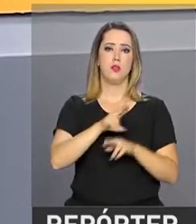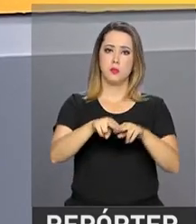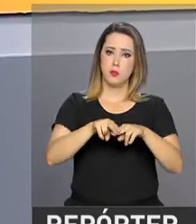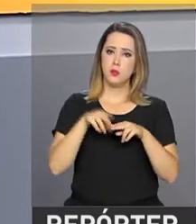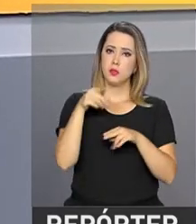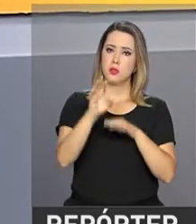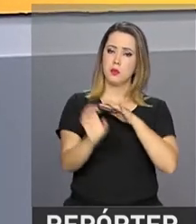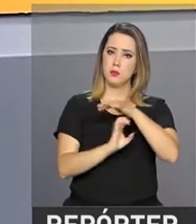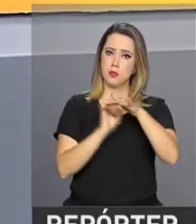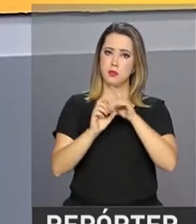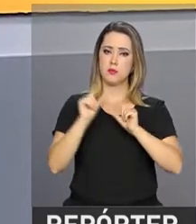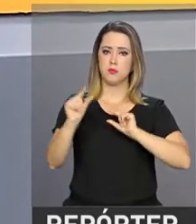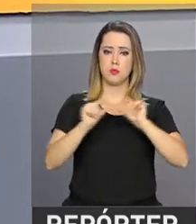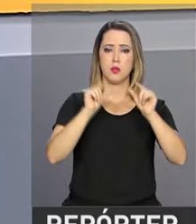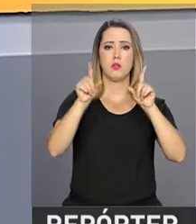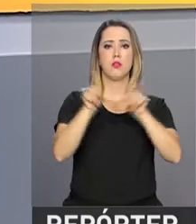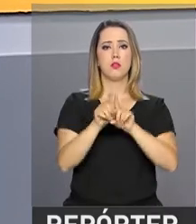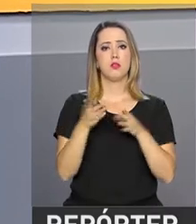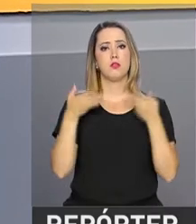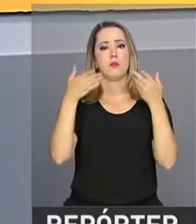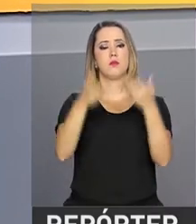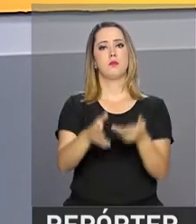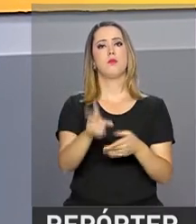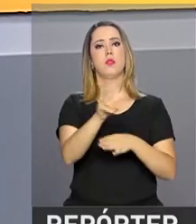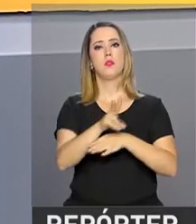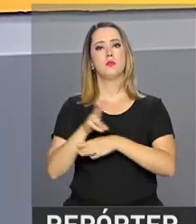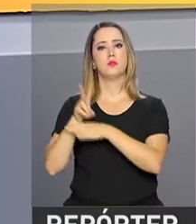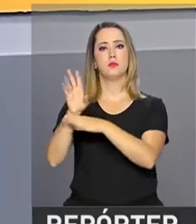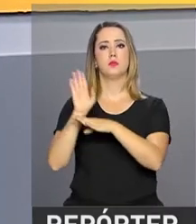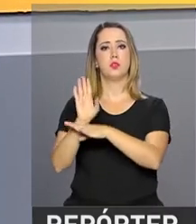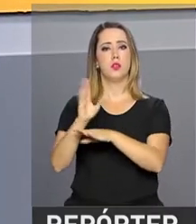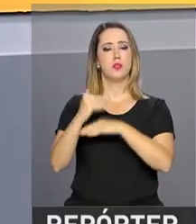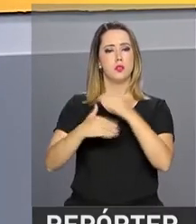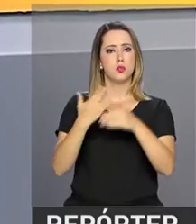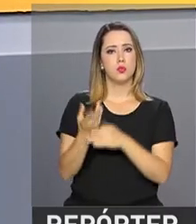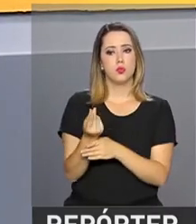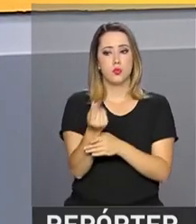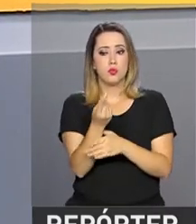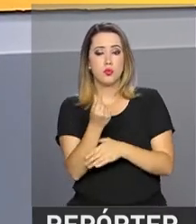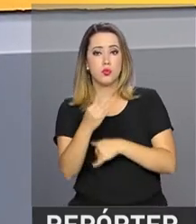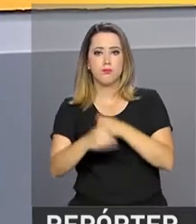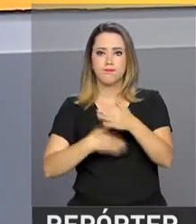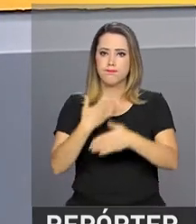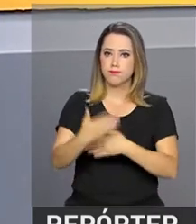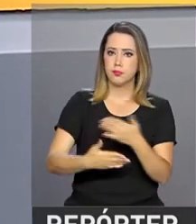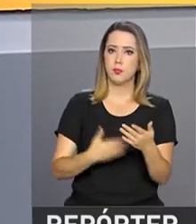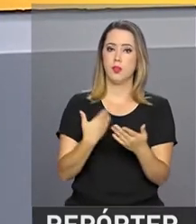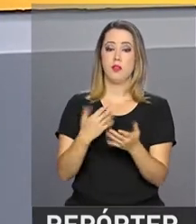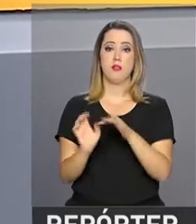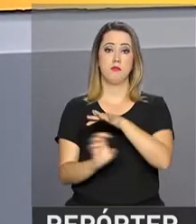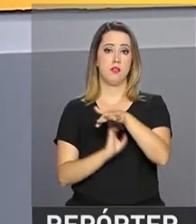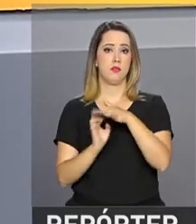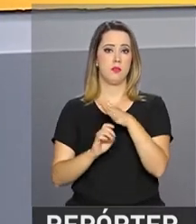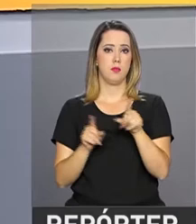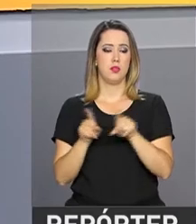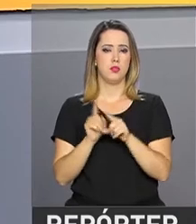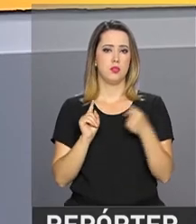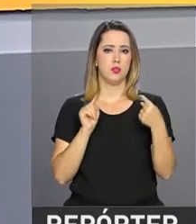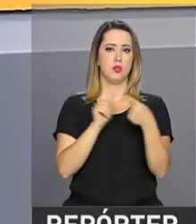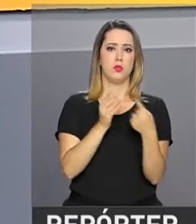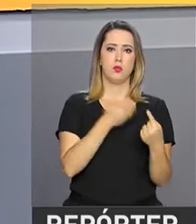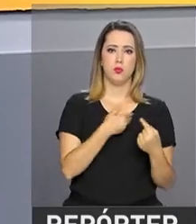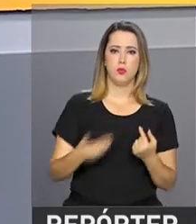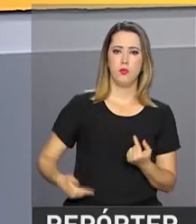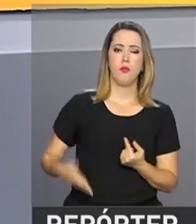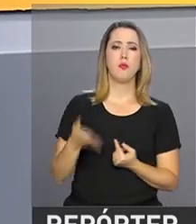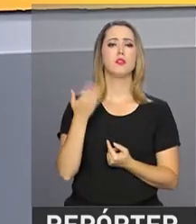micro e pequenos empreendedores têm acesso a linhas de crédito que ajudam a manter o capital de giro dos negócios. De acordo com o governo, no